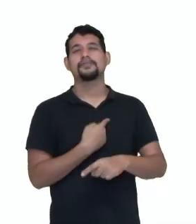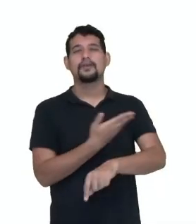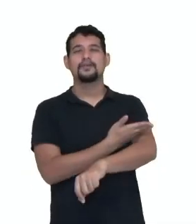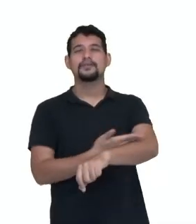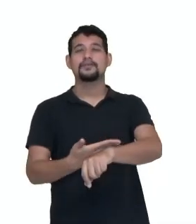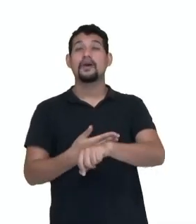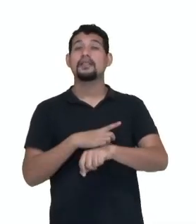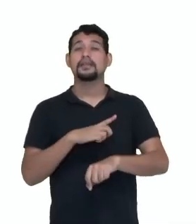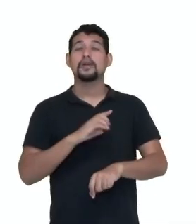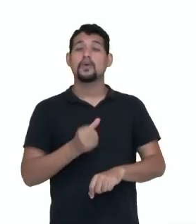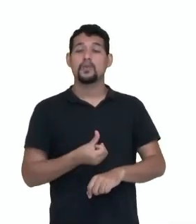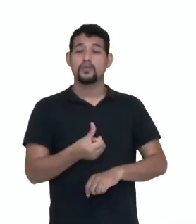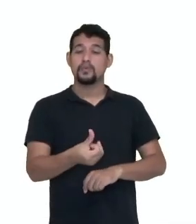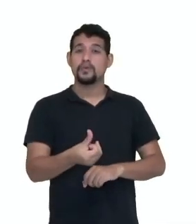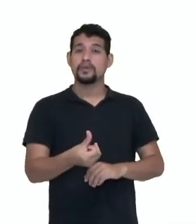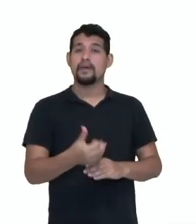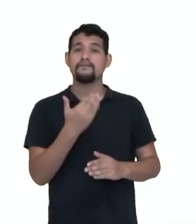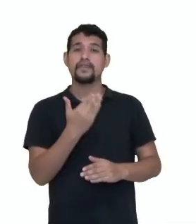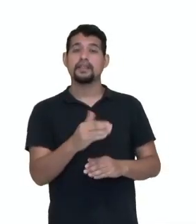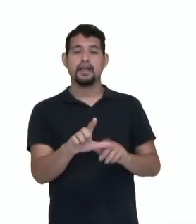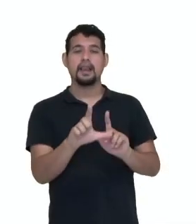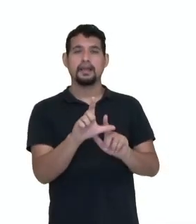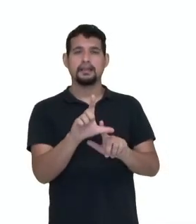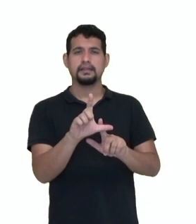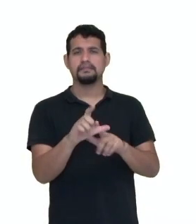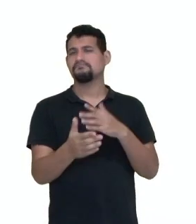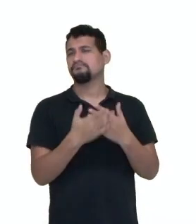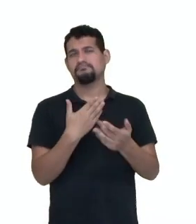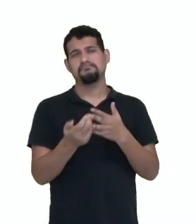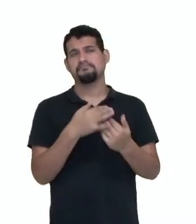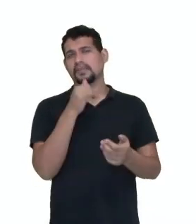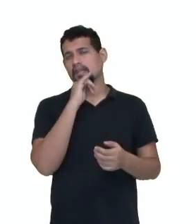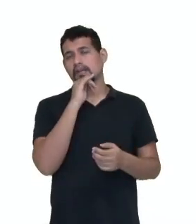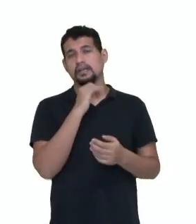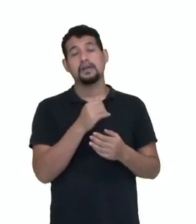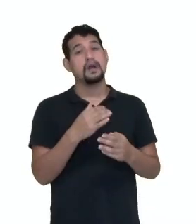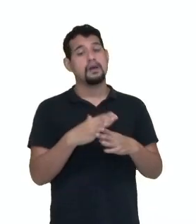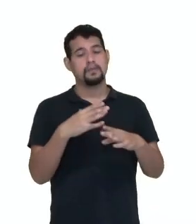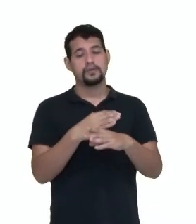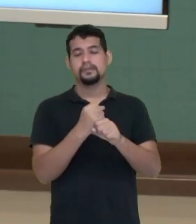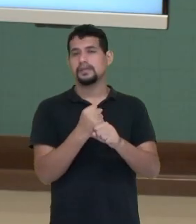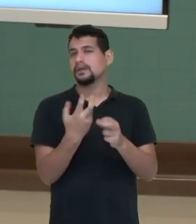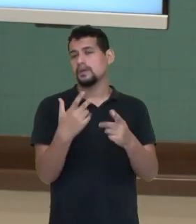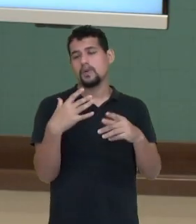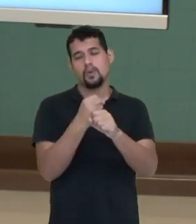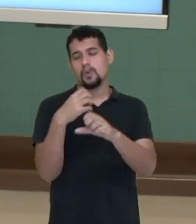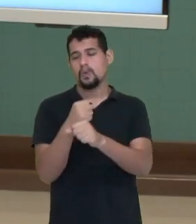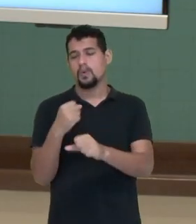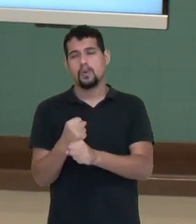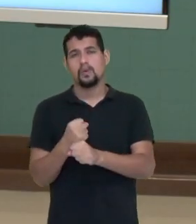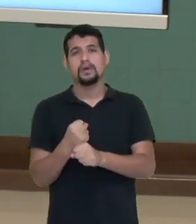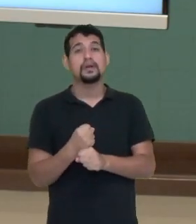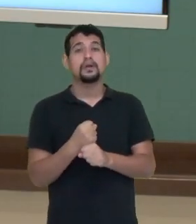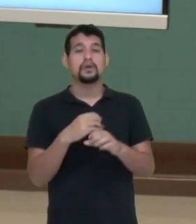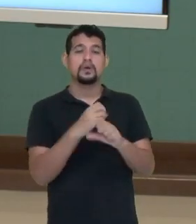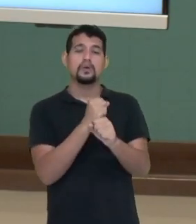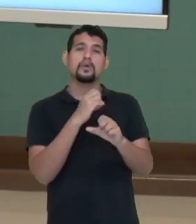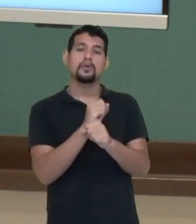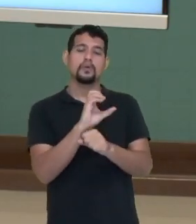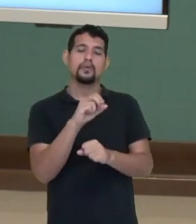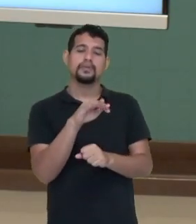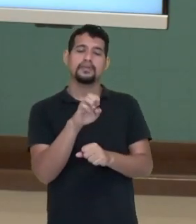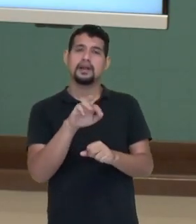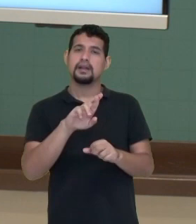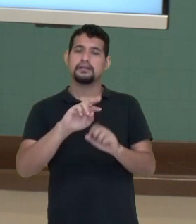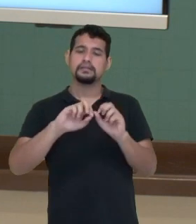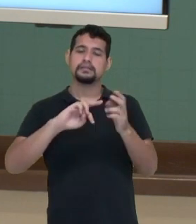a deixar um número na frente da letra. Tanto faz, tá? A multiplicação é comutativa. Comutar significa trocar.